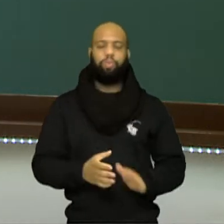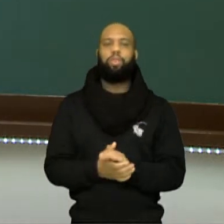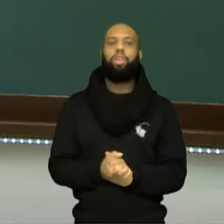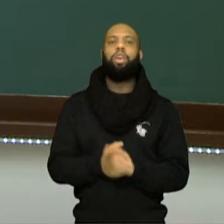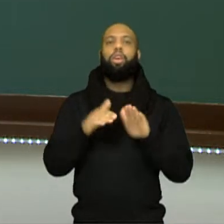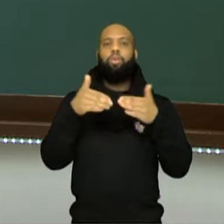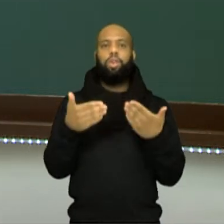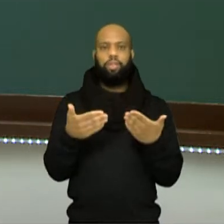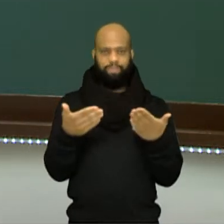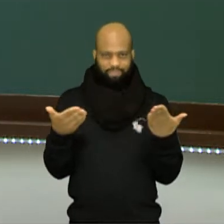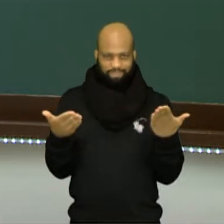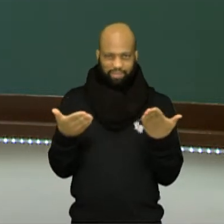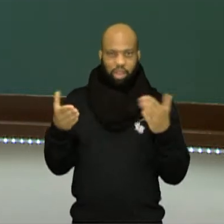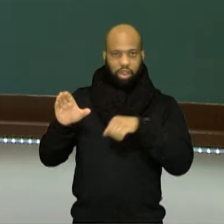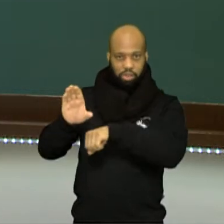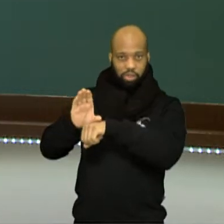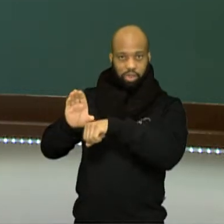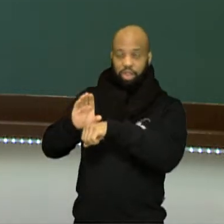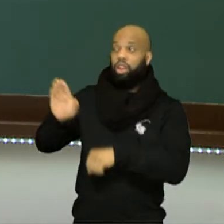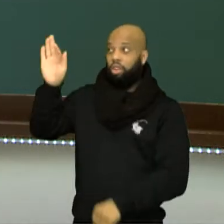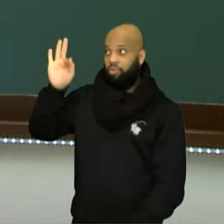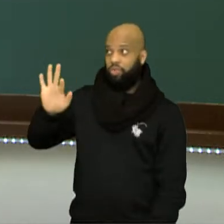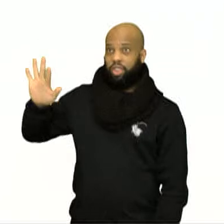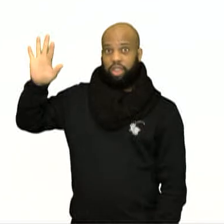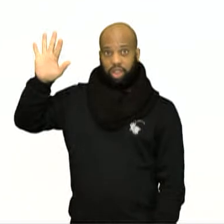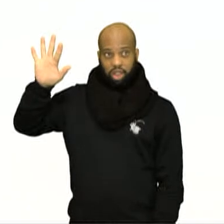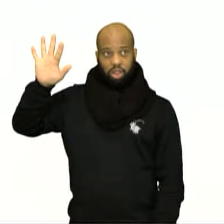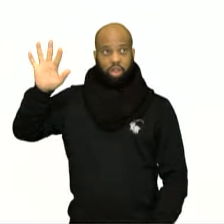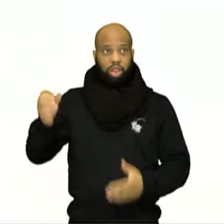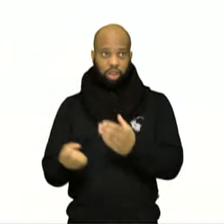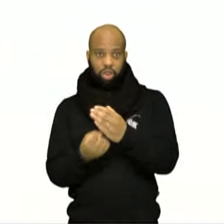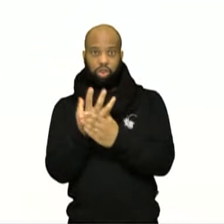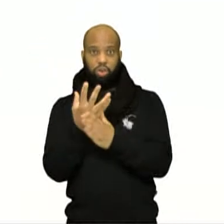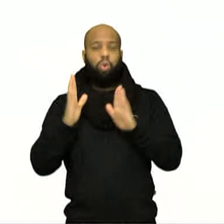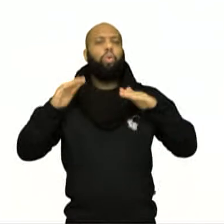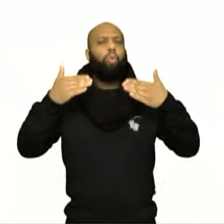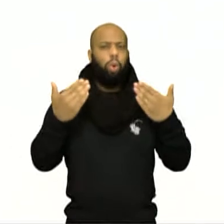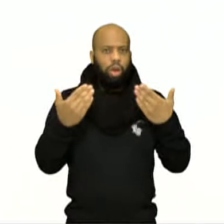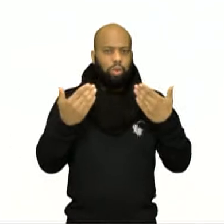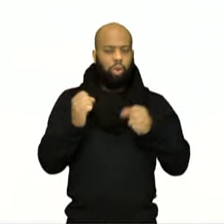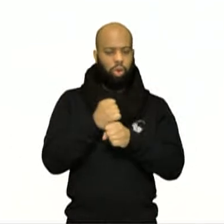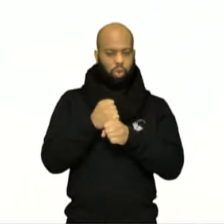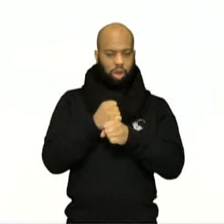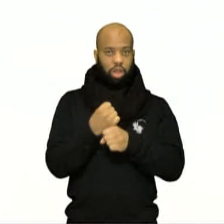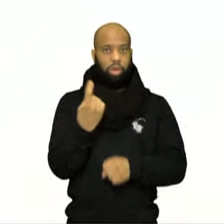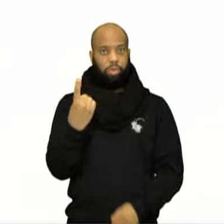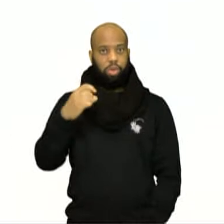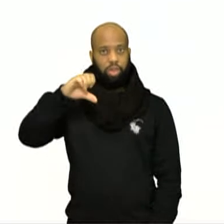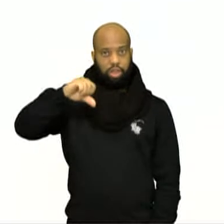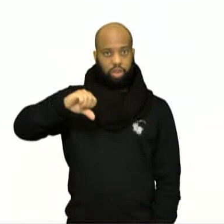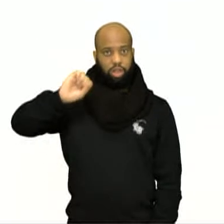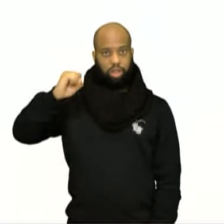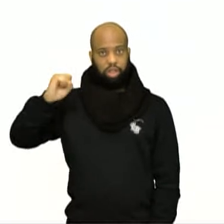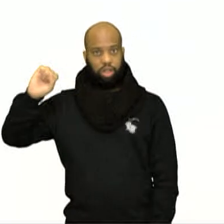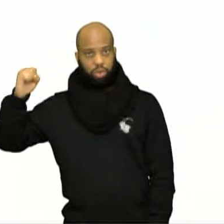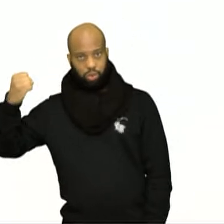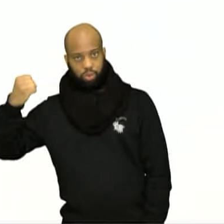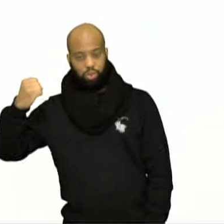A atual Constituição Federal foi elaborada em 1988 e marca o processo